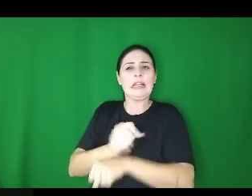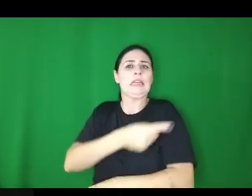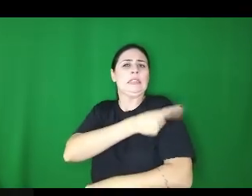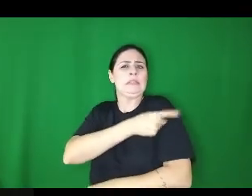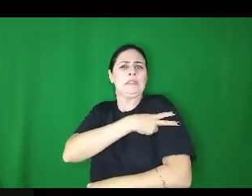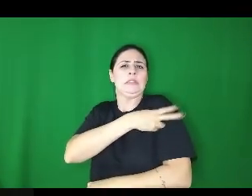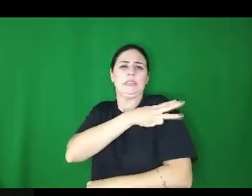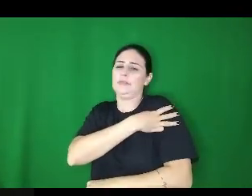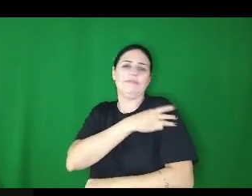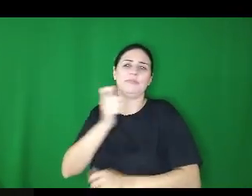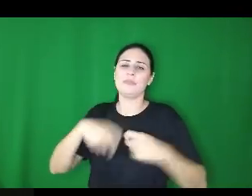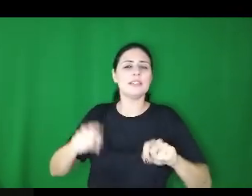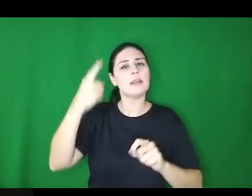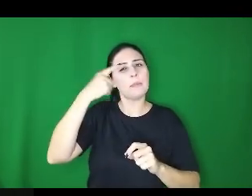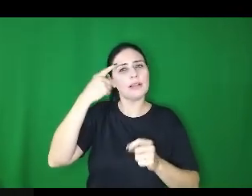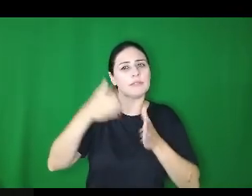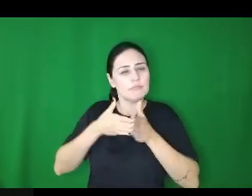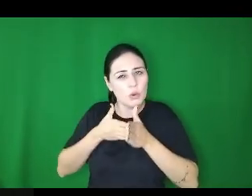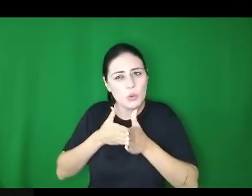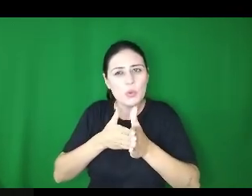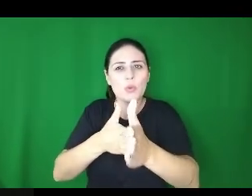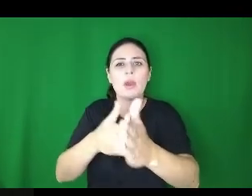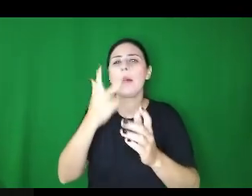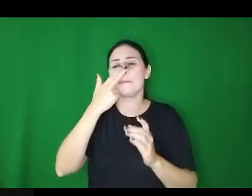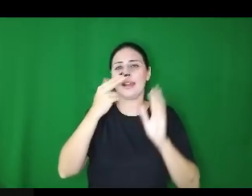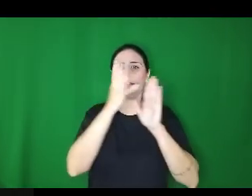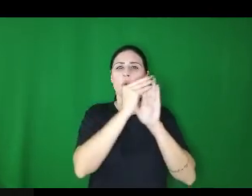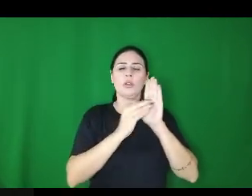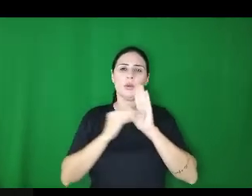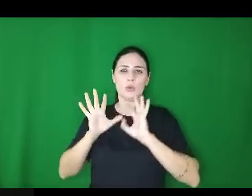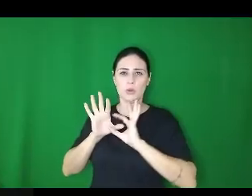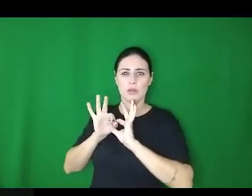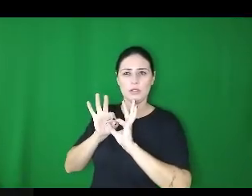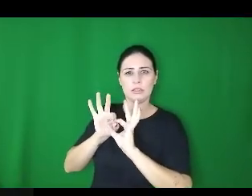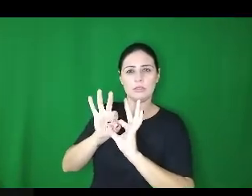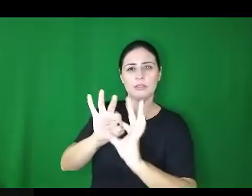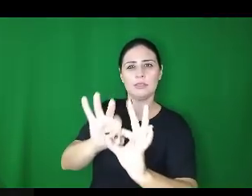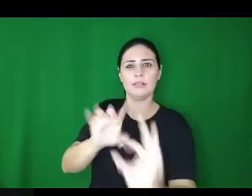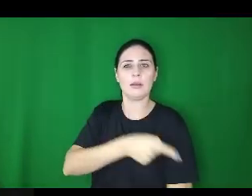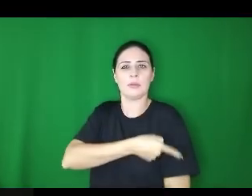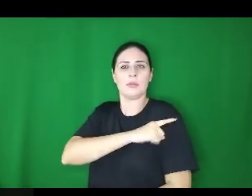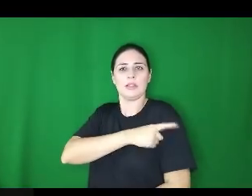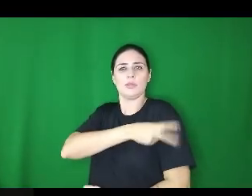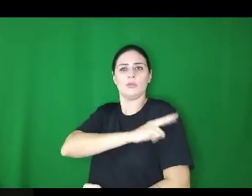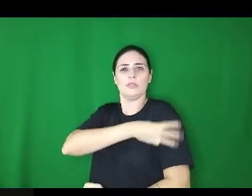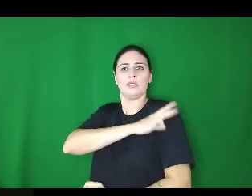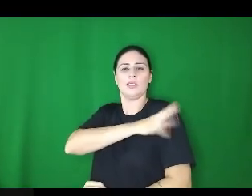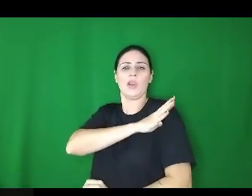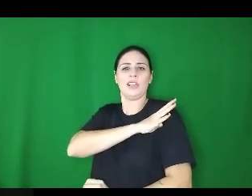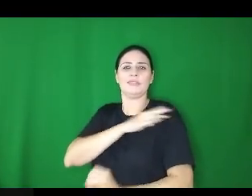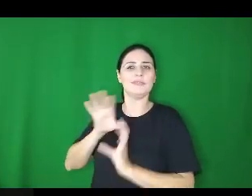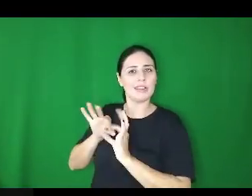eu priorizo, e outra flexibilização é não deixar ele com margens rígidas, pensar